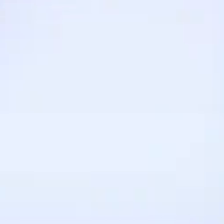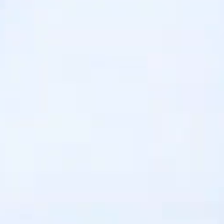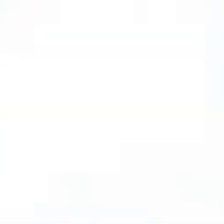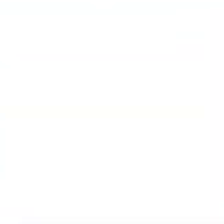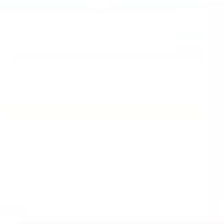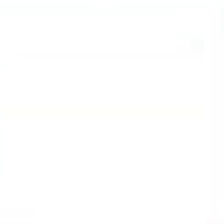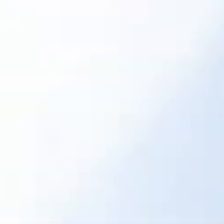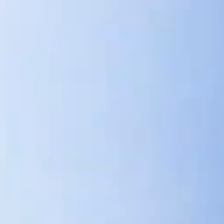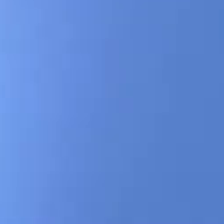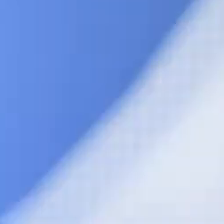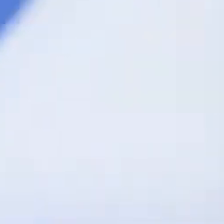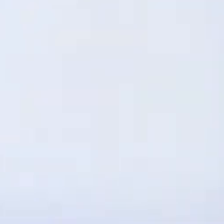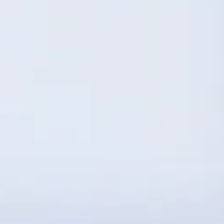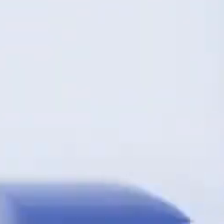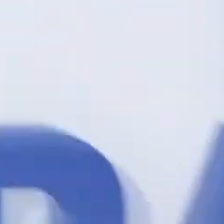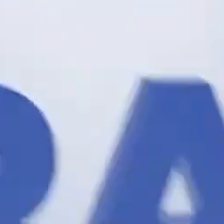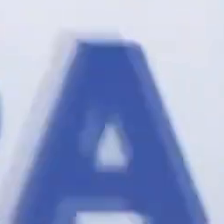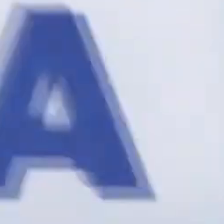a